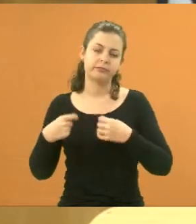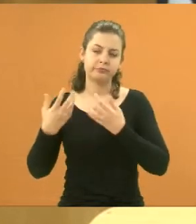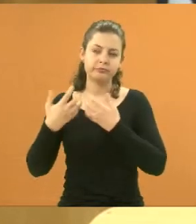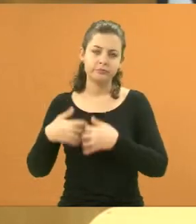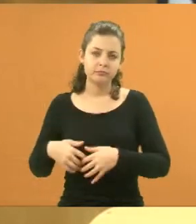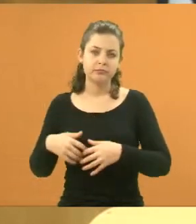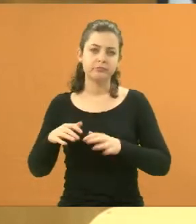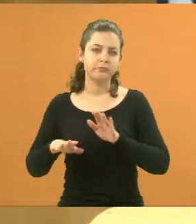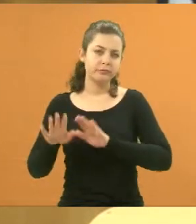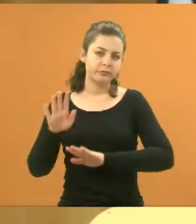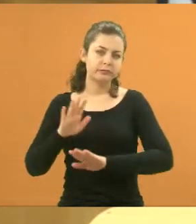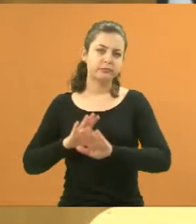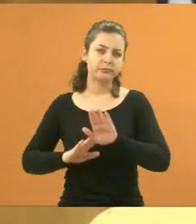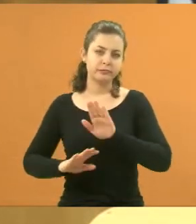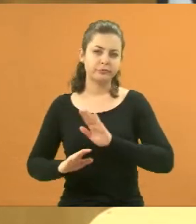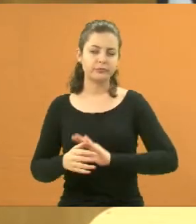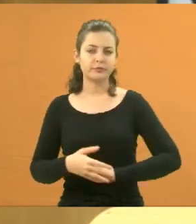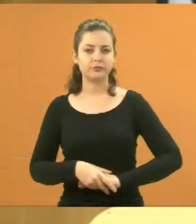de